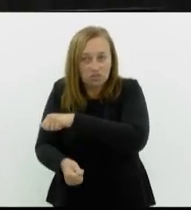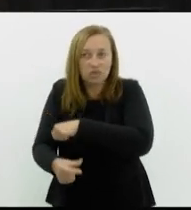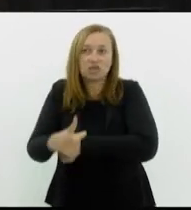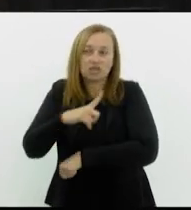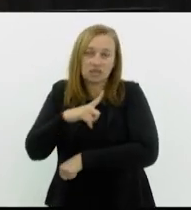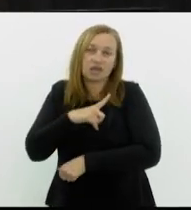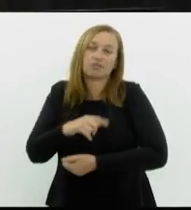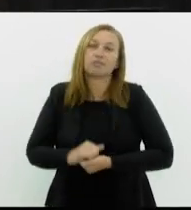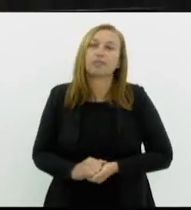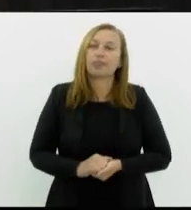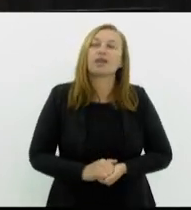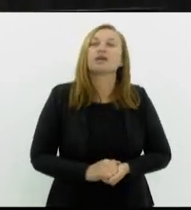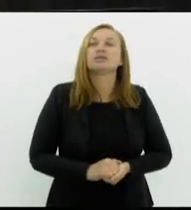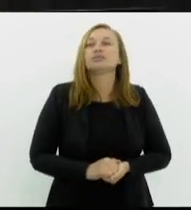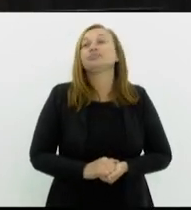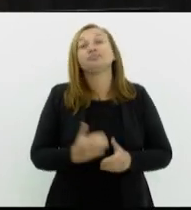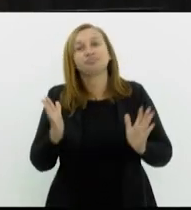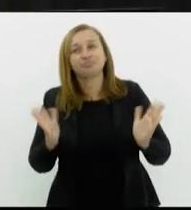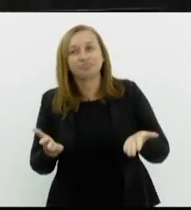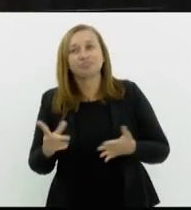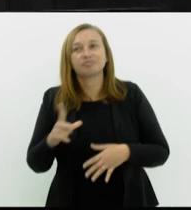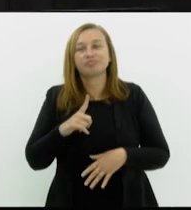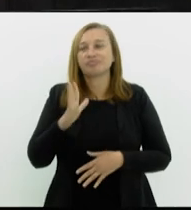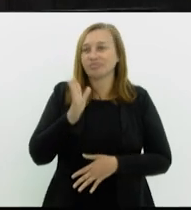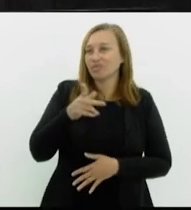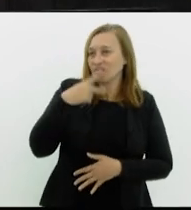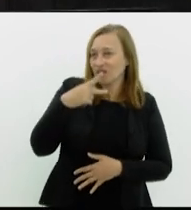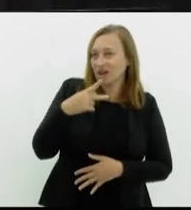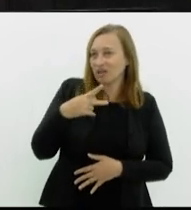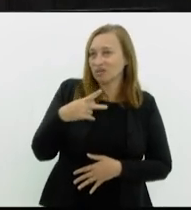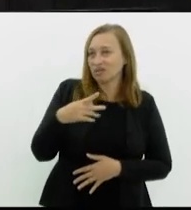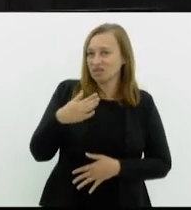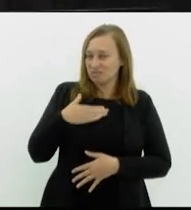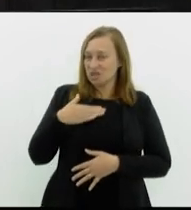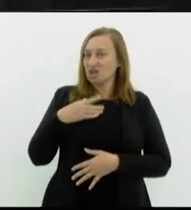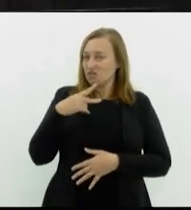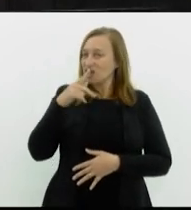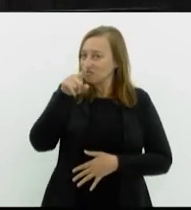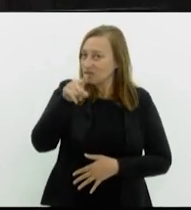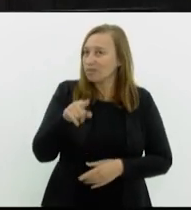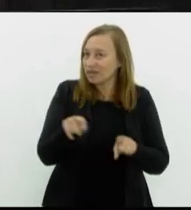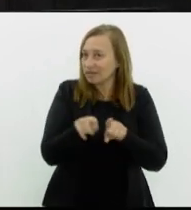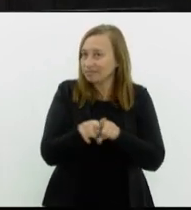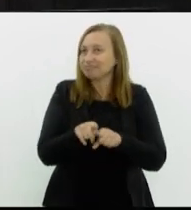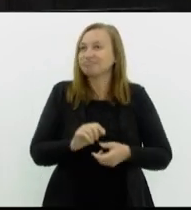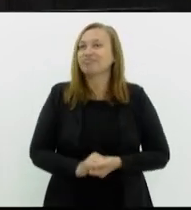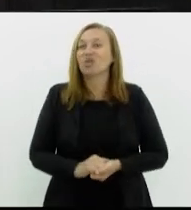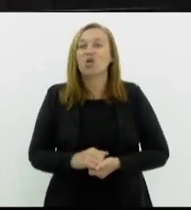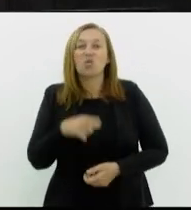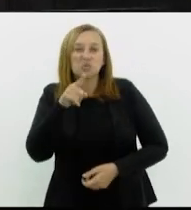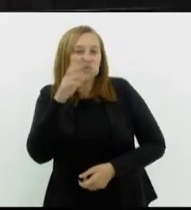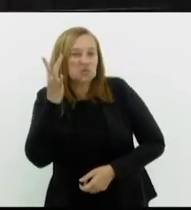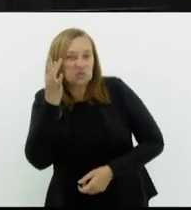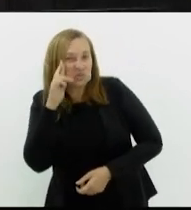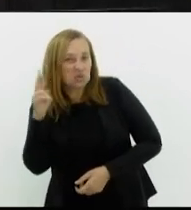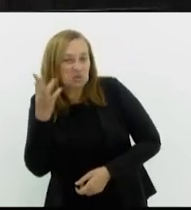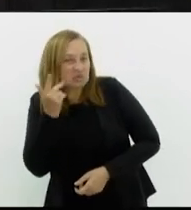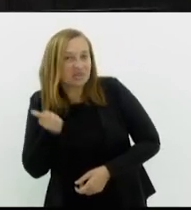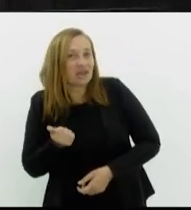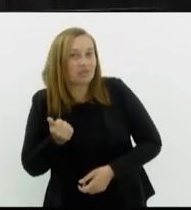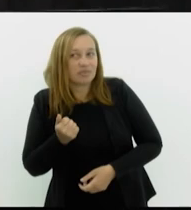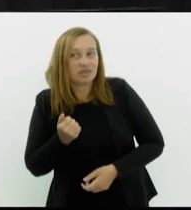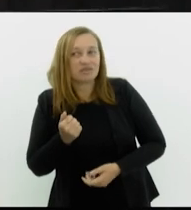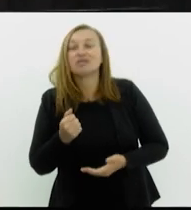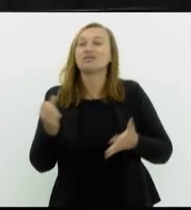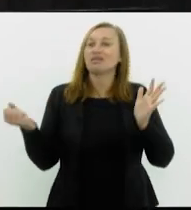estamos fazendo. Agora, também, já que o senhor falou de mim, eu vou falar do senhor também. vou falar uma coisa que o senhor não sabe. O que, que